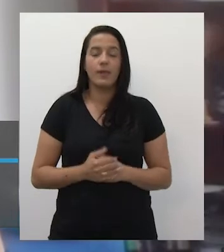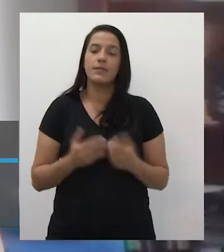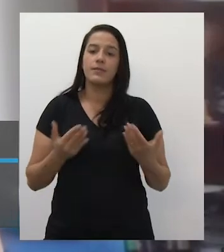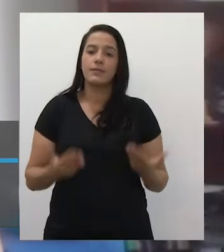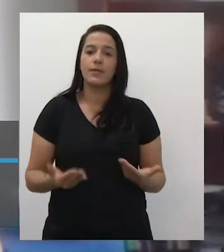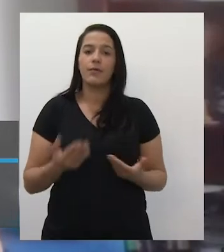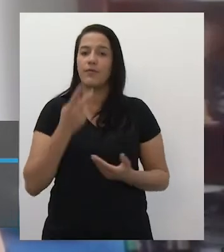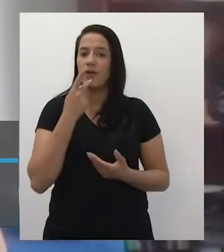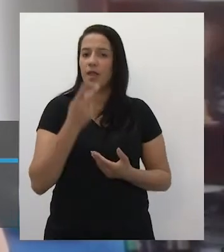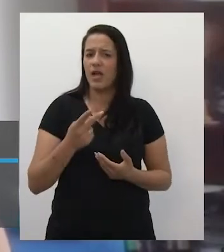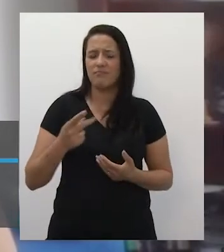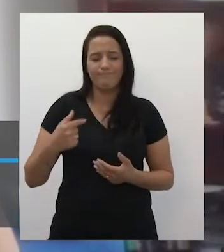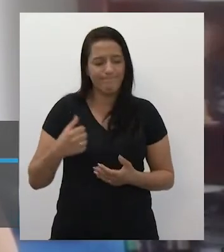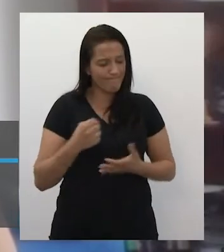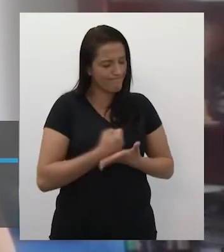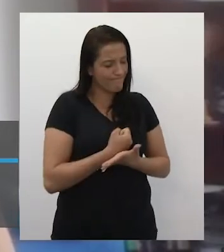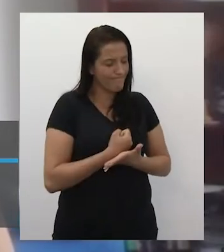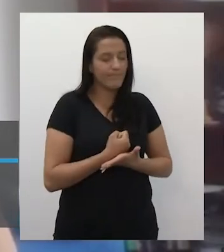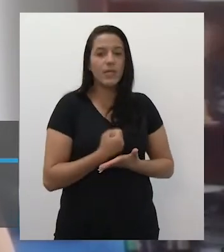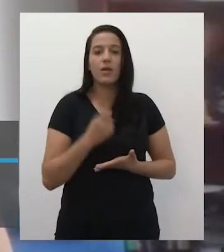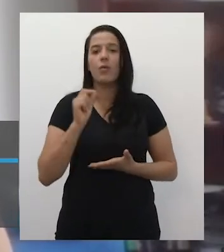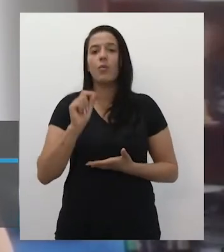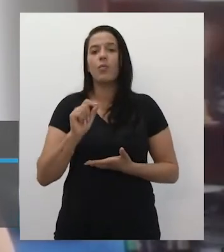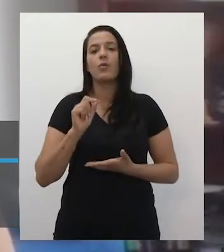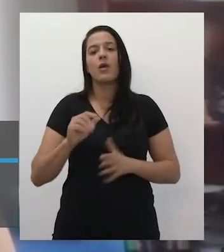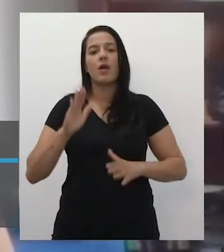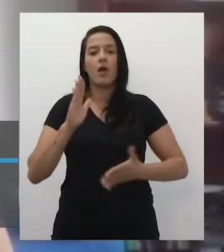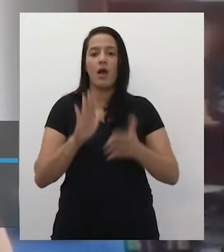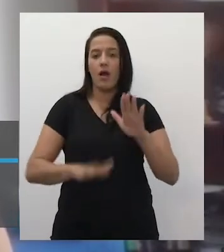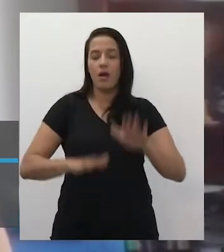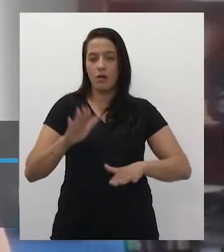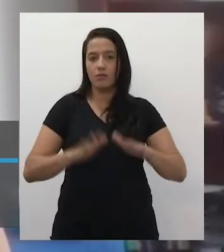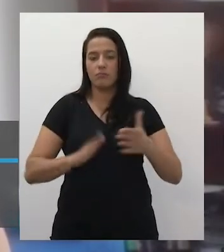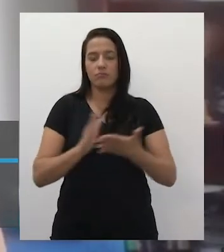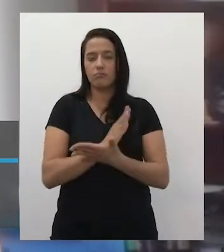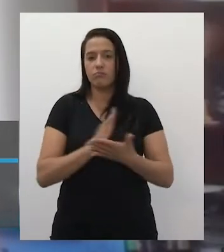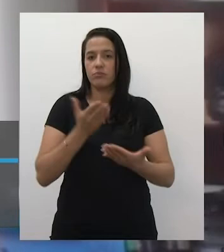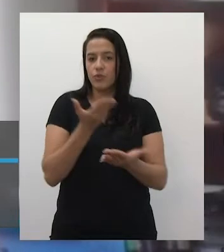da autogestão é justamente a gente ser persistente,